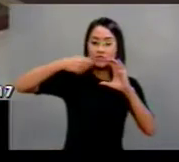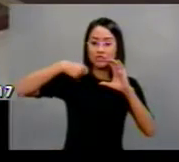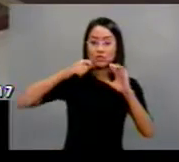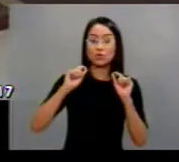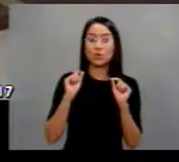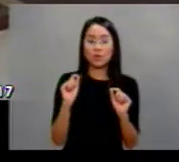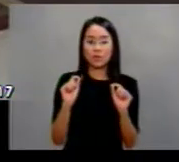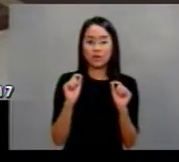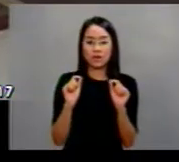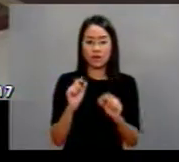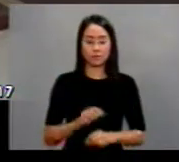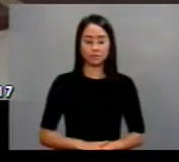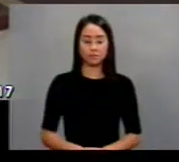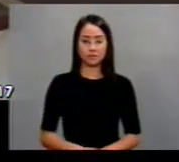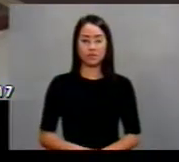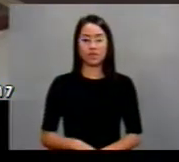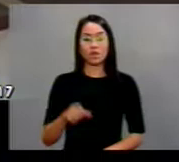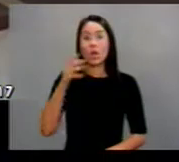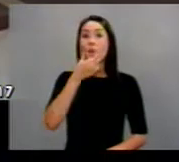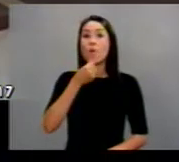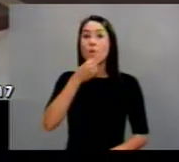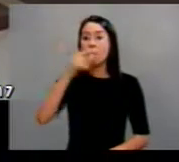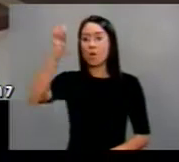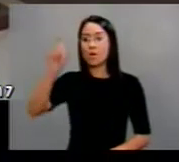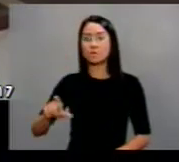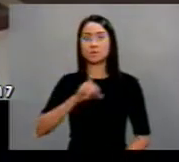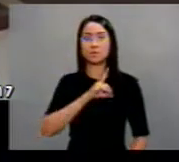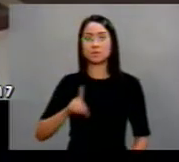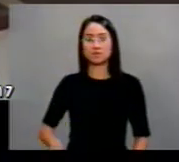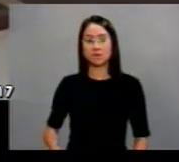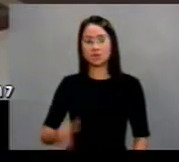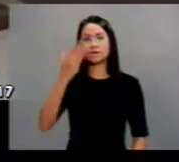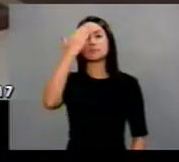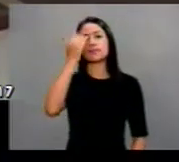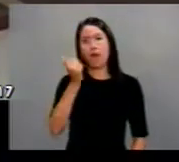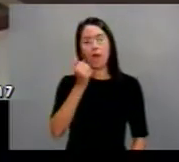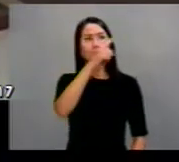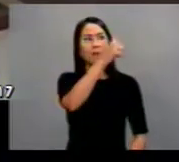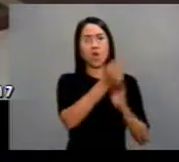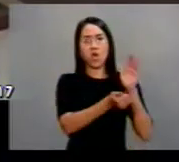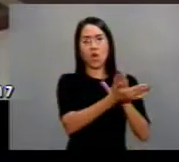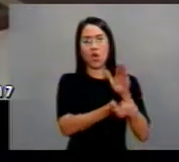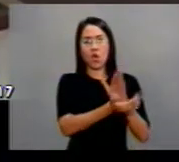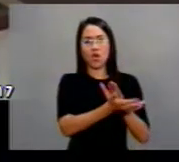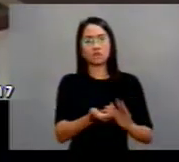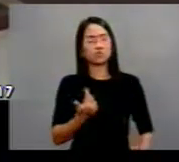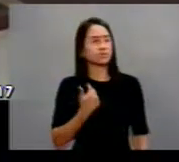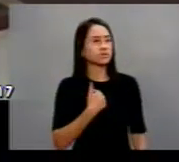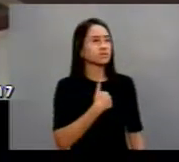do silêncio de parlamentares corruptos. E ontem,